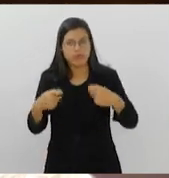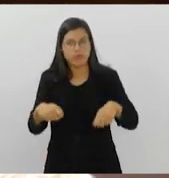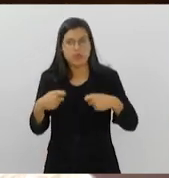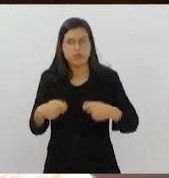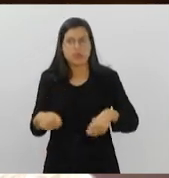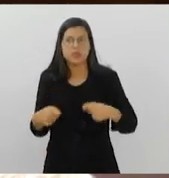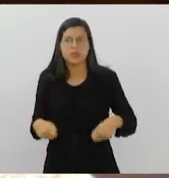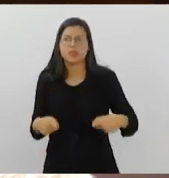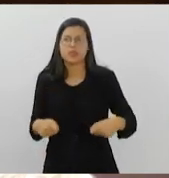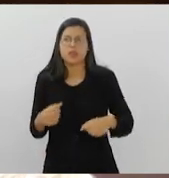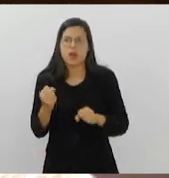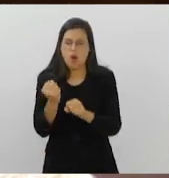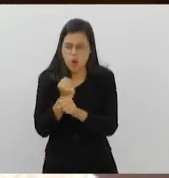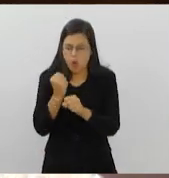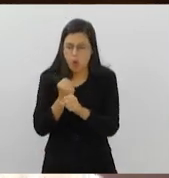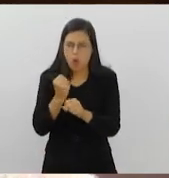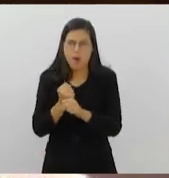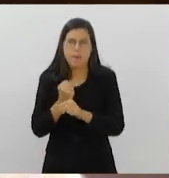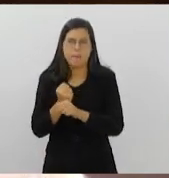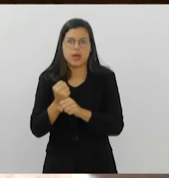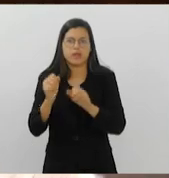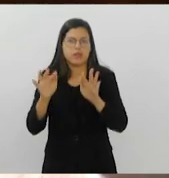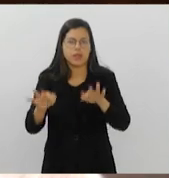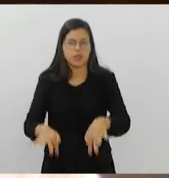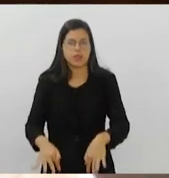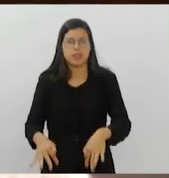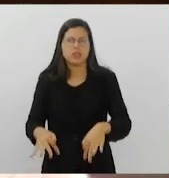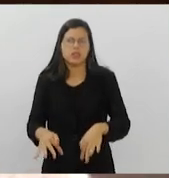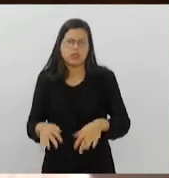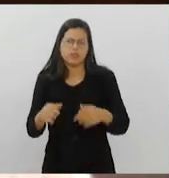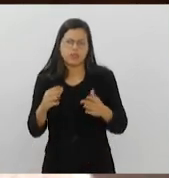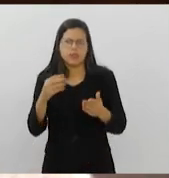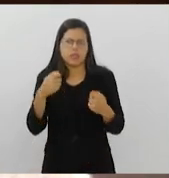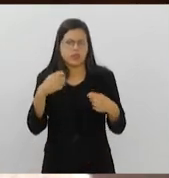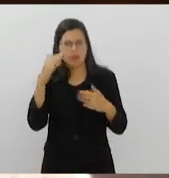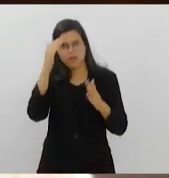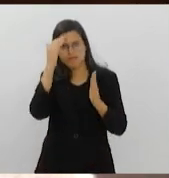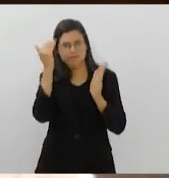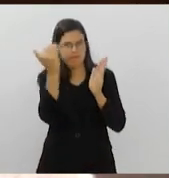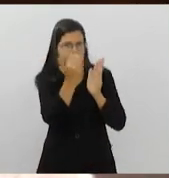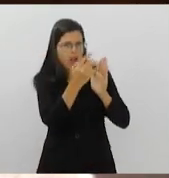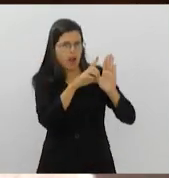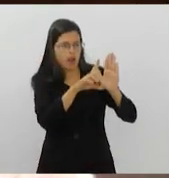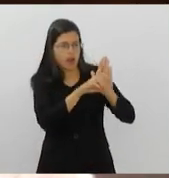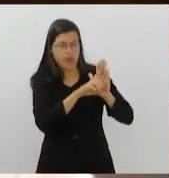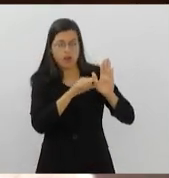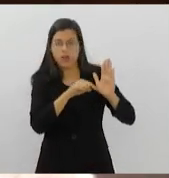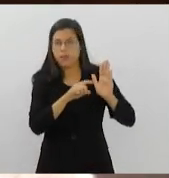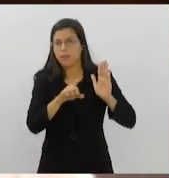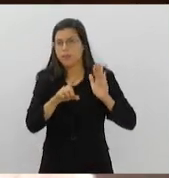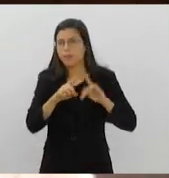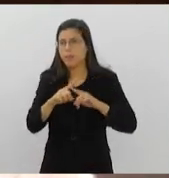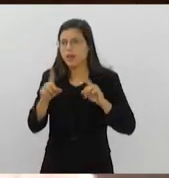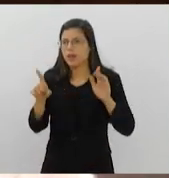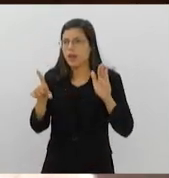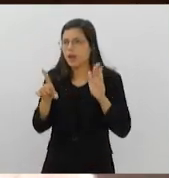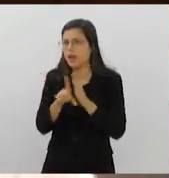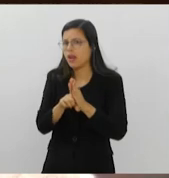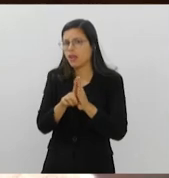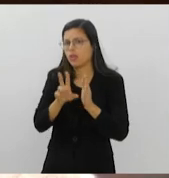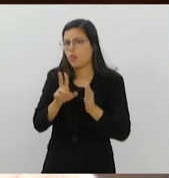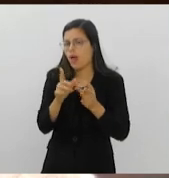execução dessas obras, obviamente respeitando a lei, mas uma lei que não seja leonina contra o